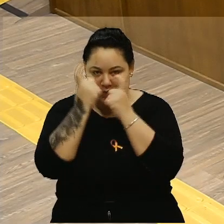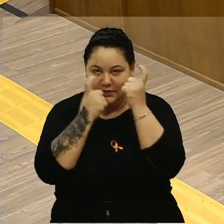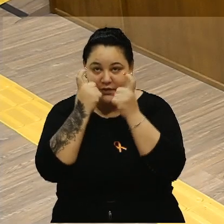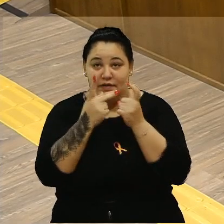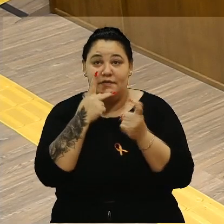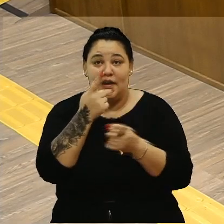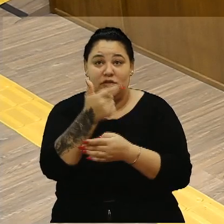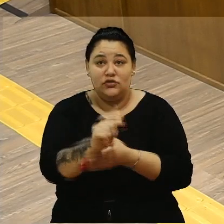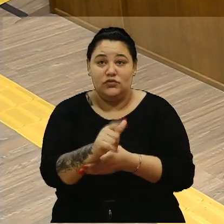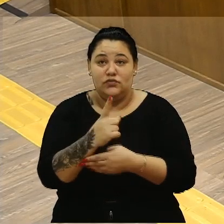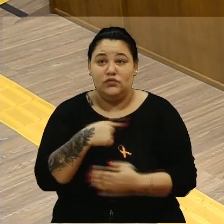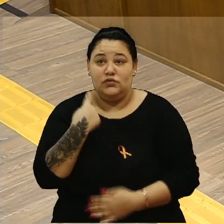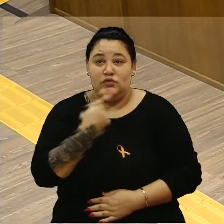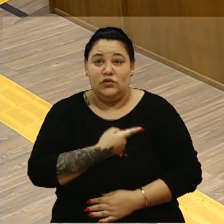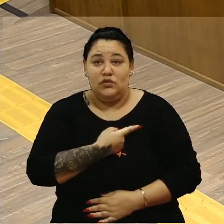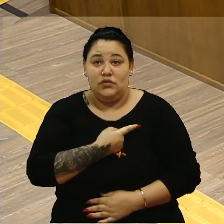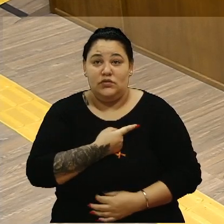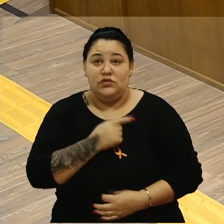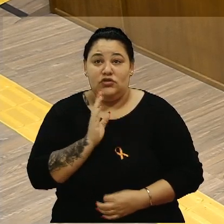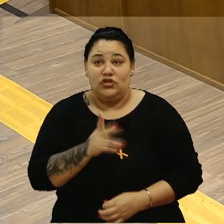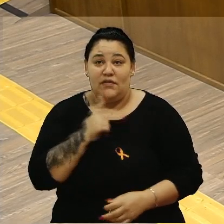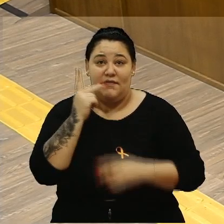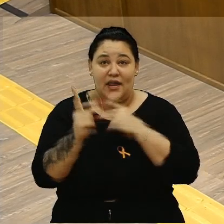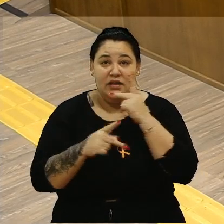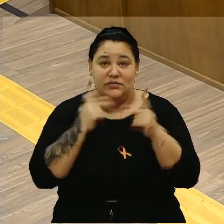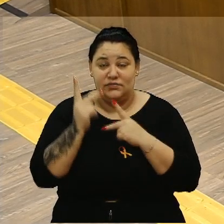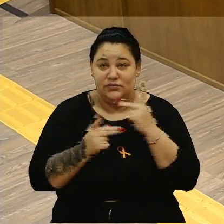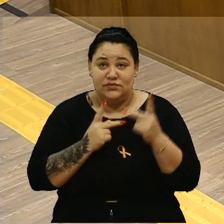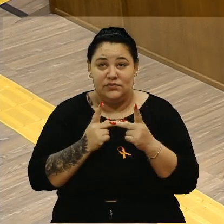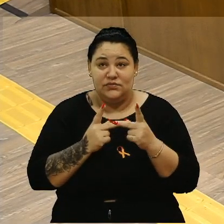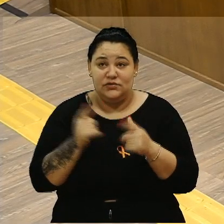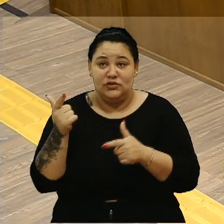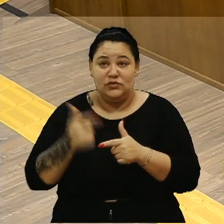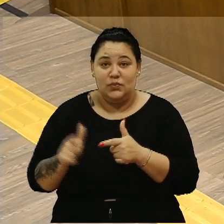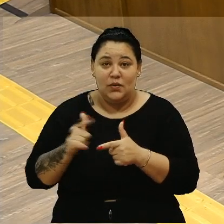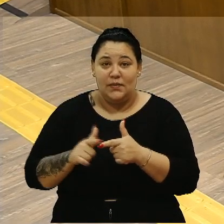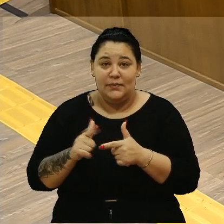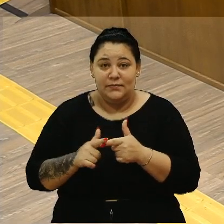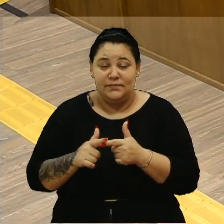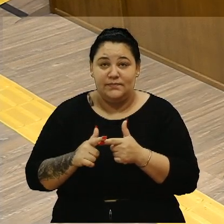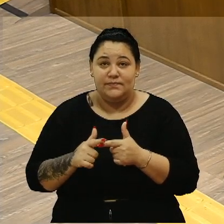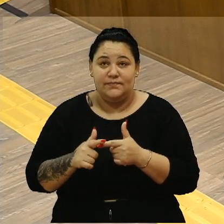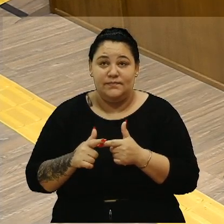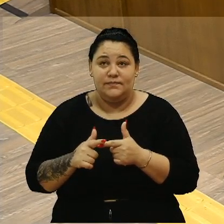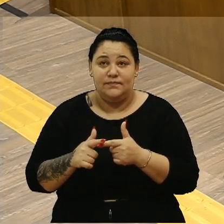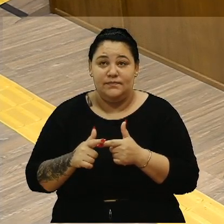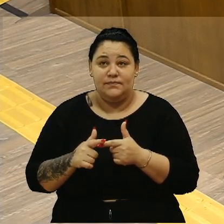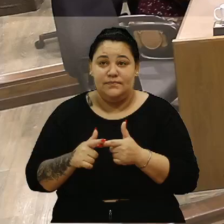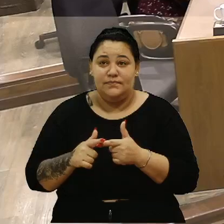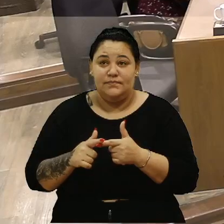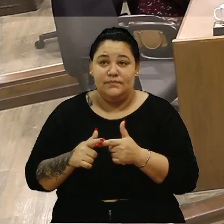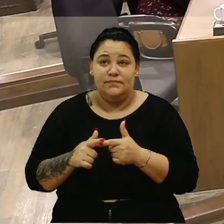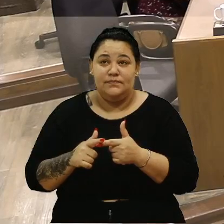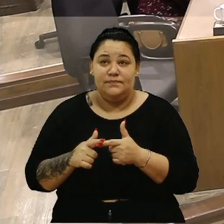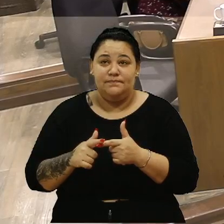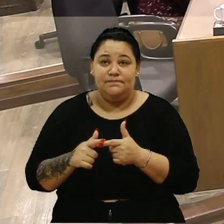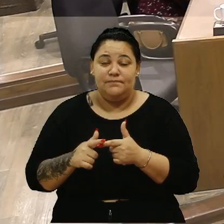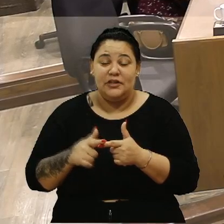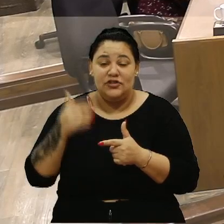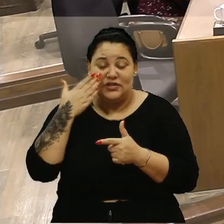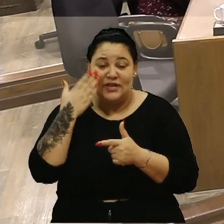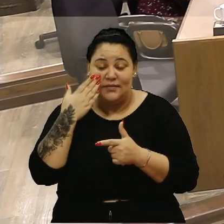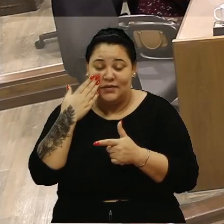de mencionar aqui. Muitas vezes os entraves que existem, entraves somente para um lado. O lado mais fraco da corda é o lado que